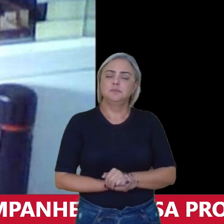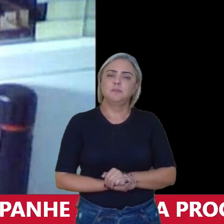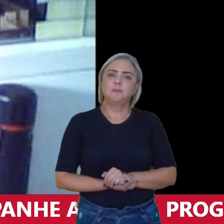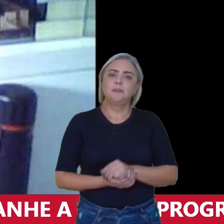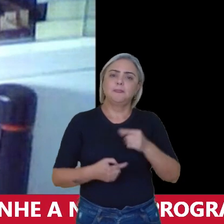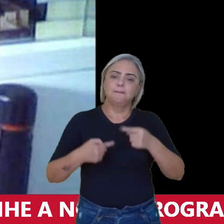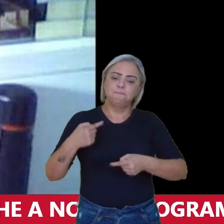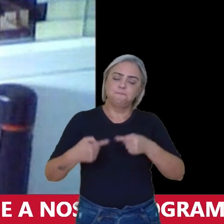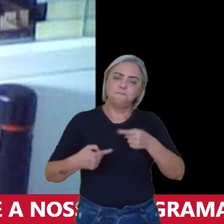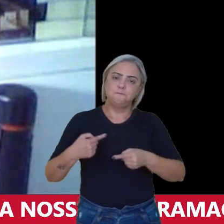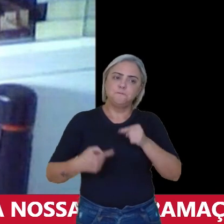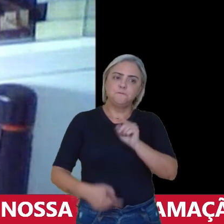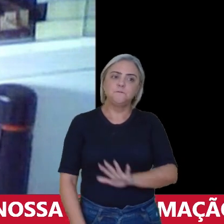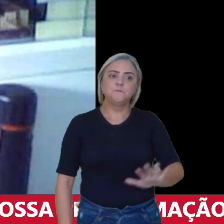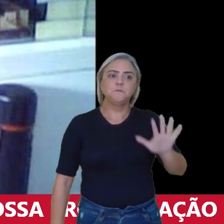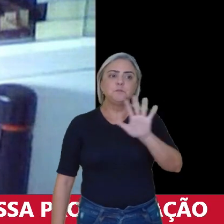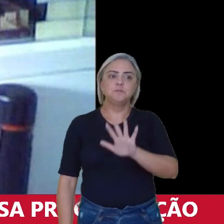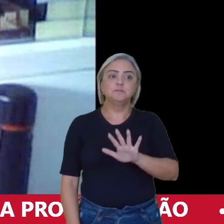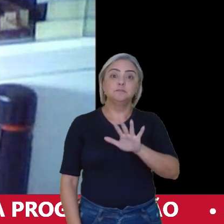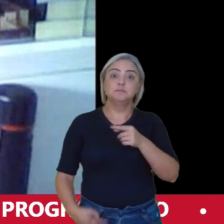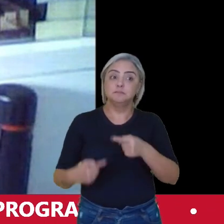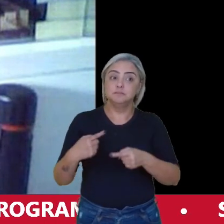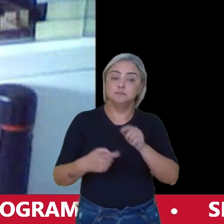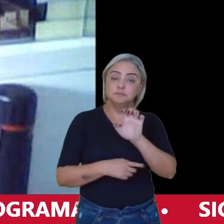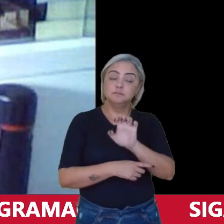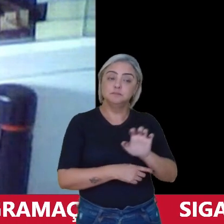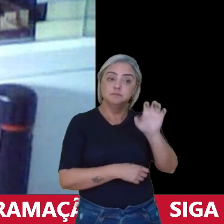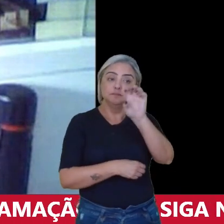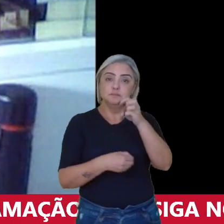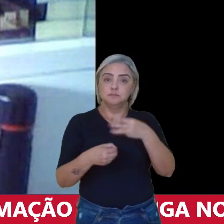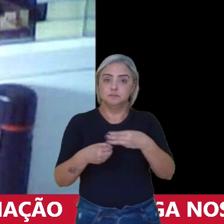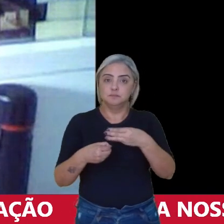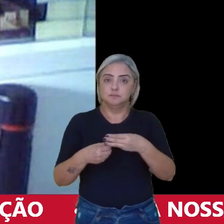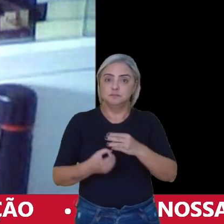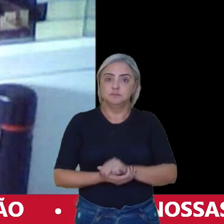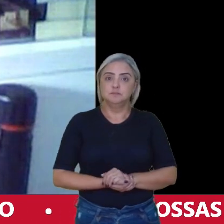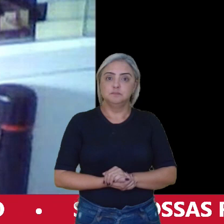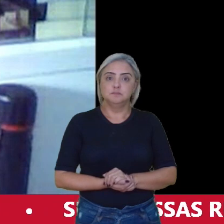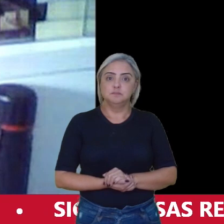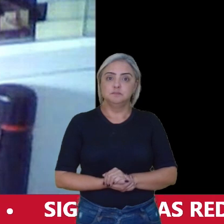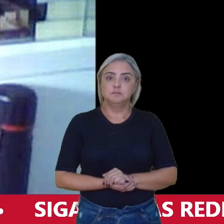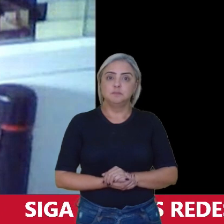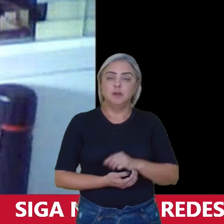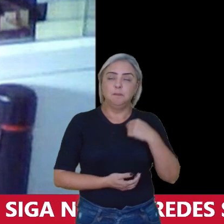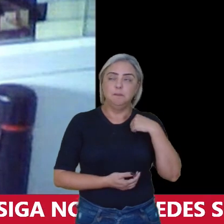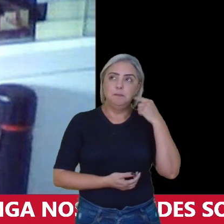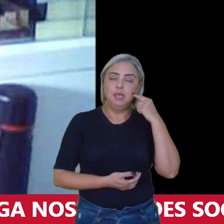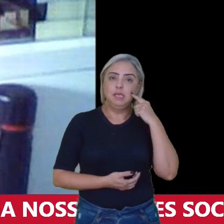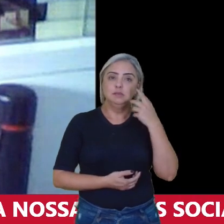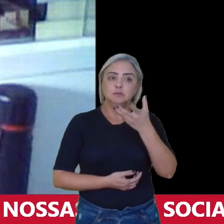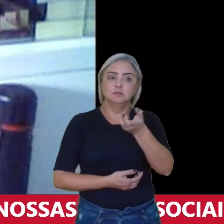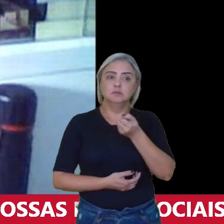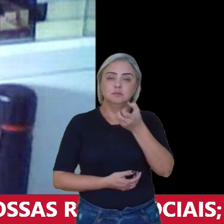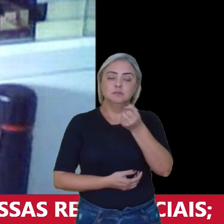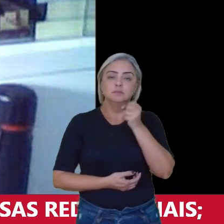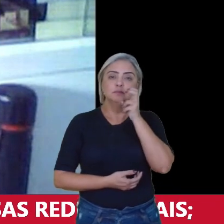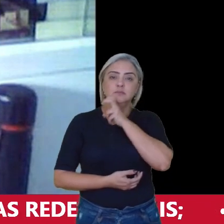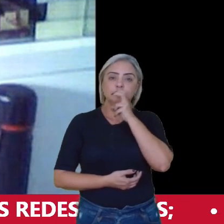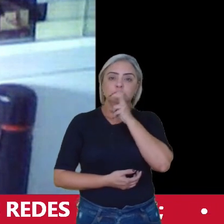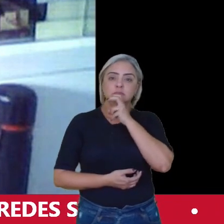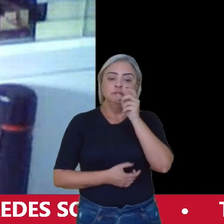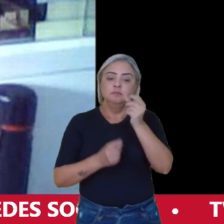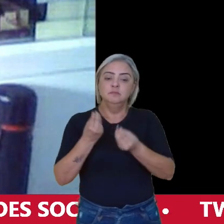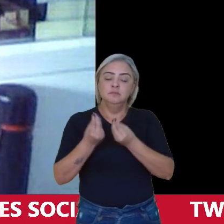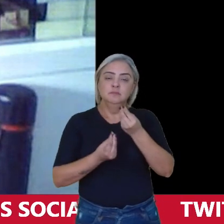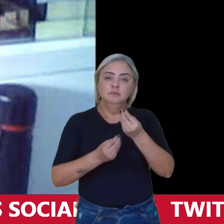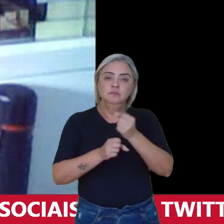das políticas nacionais, das políticas estaduais e municipais. Acho que o auxílio emergencial, a maneira como